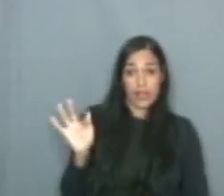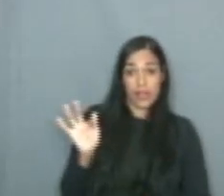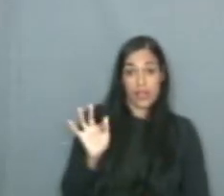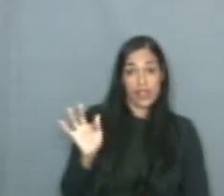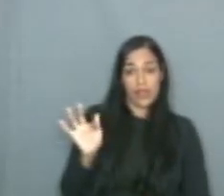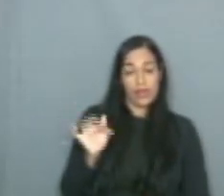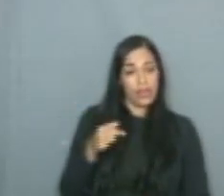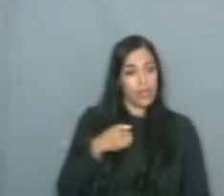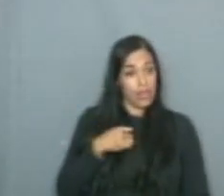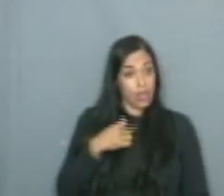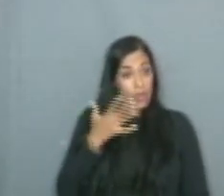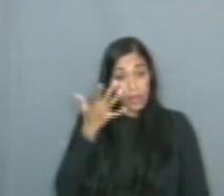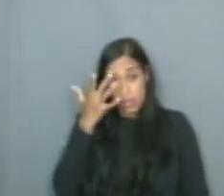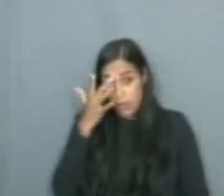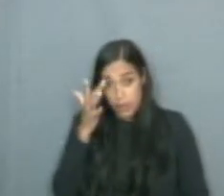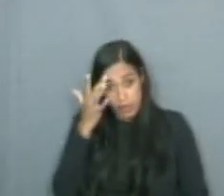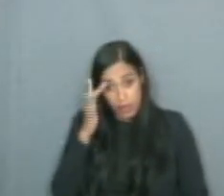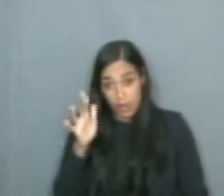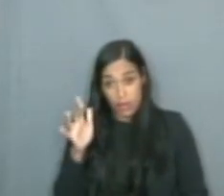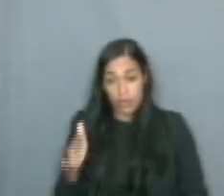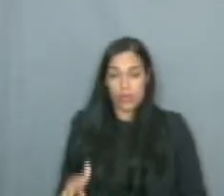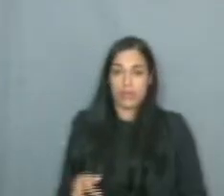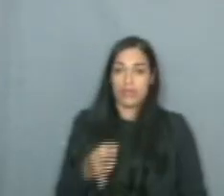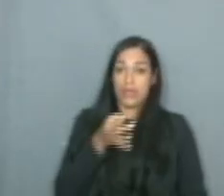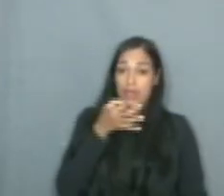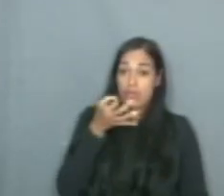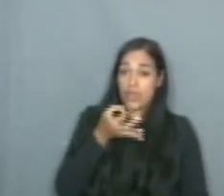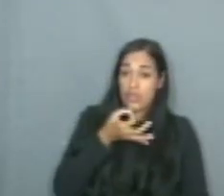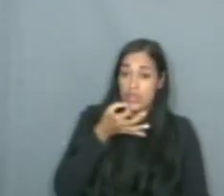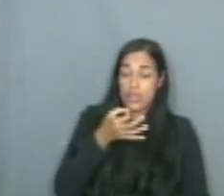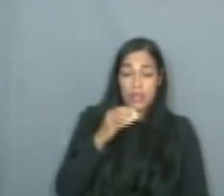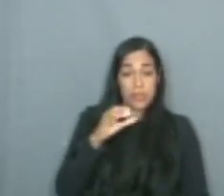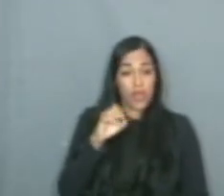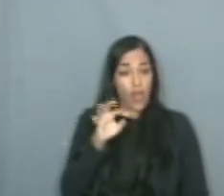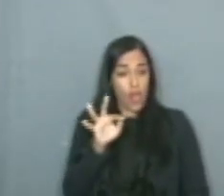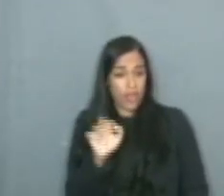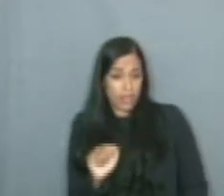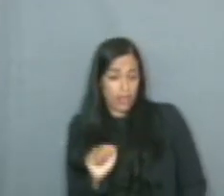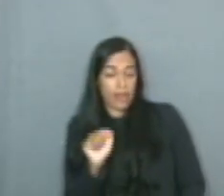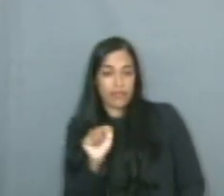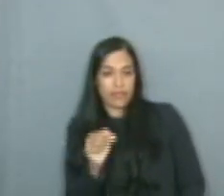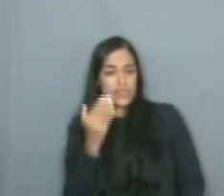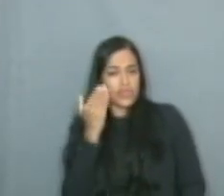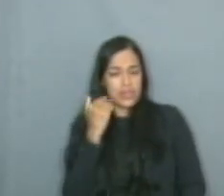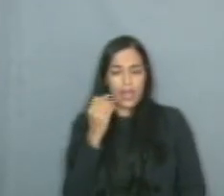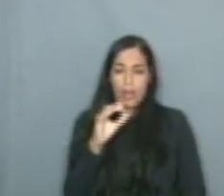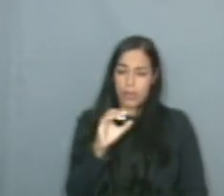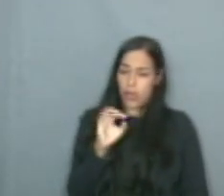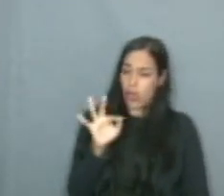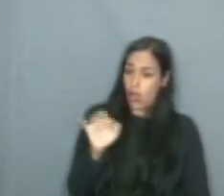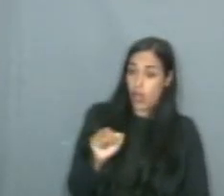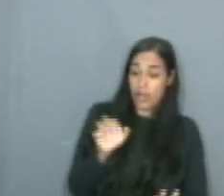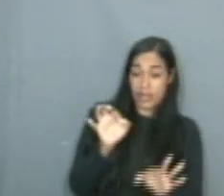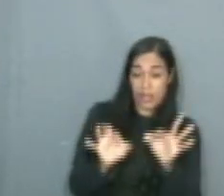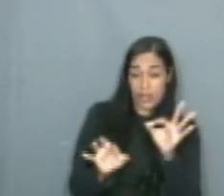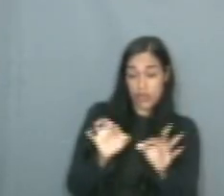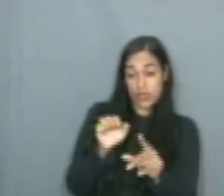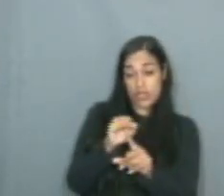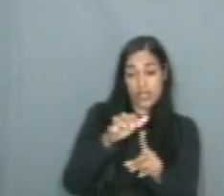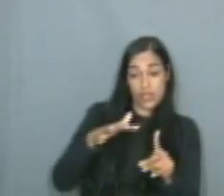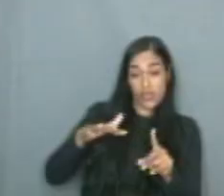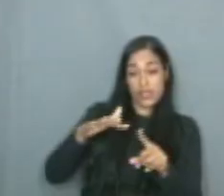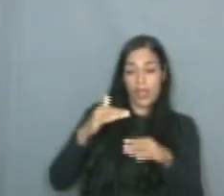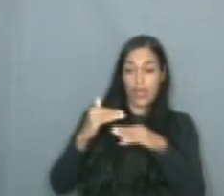eu não entendo os questionamentos com relação a cotas, quando a gente sabe que cota é para fazer justiça social e